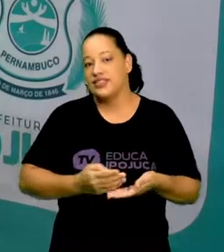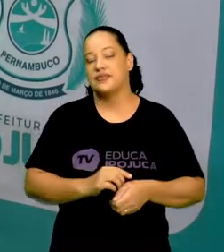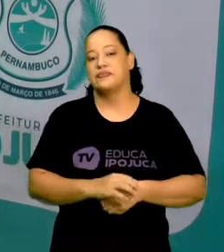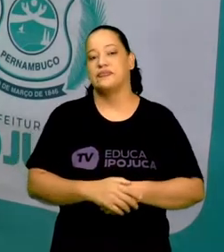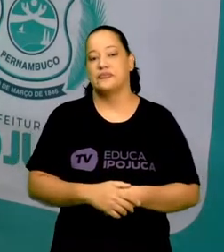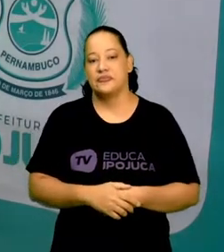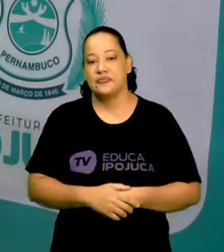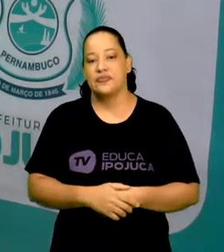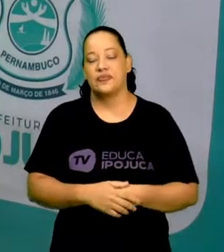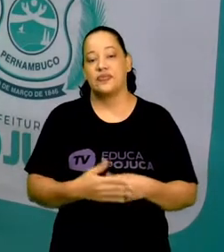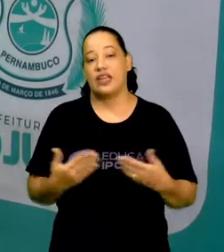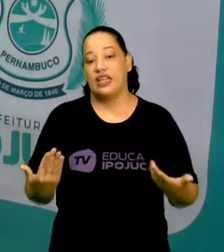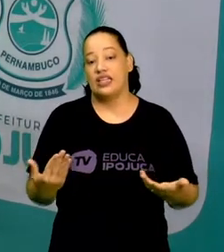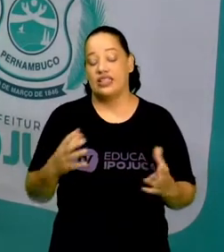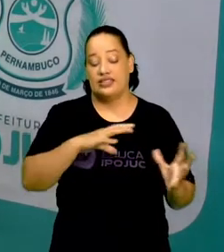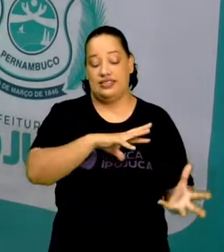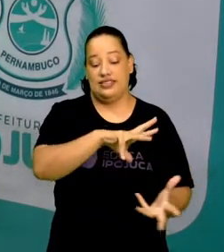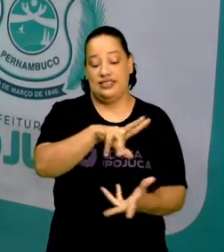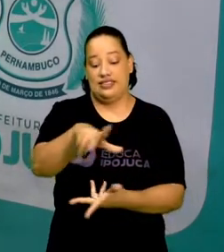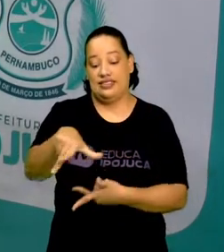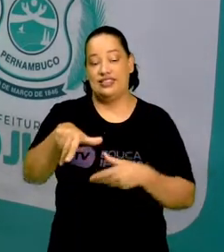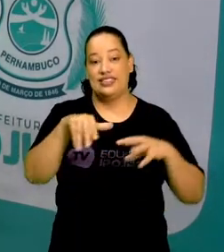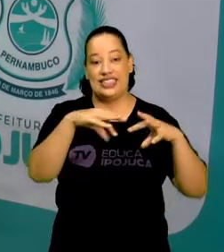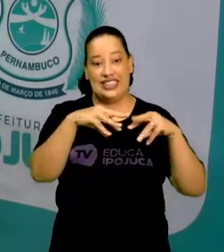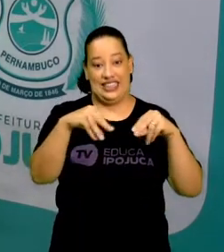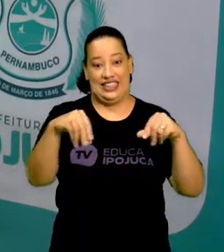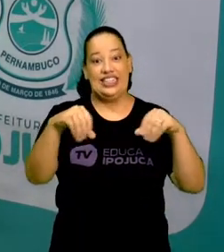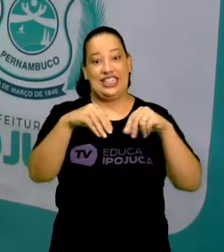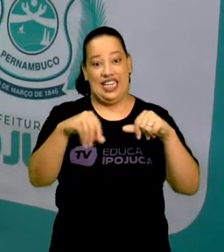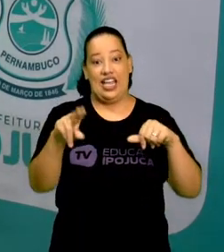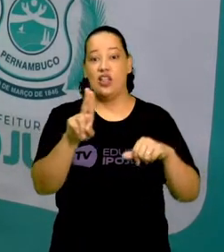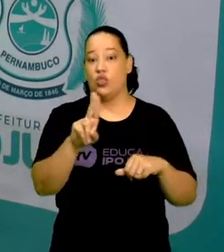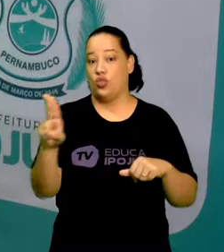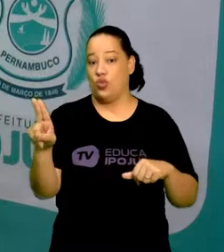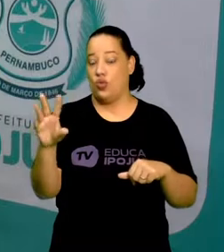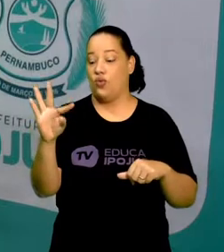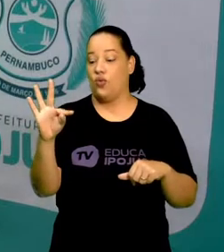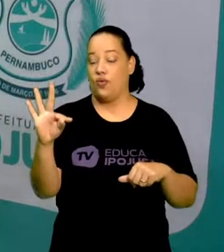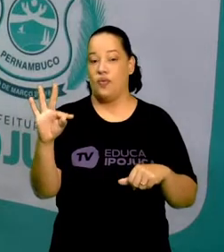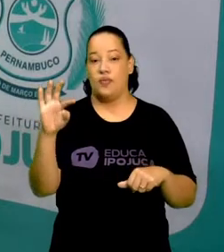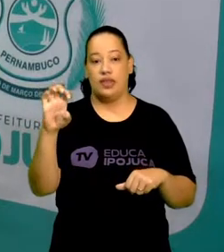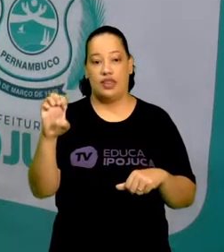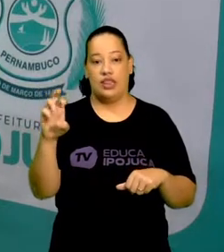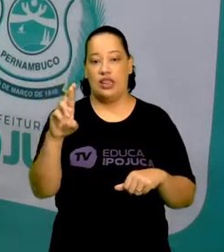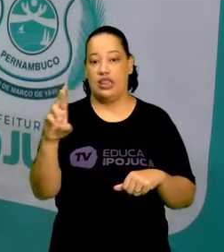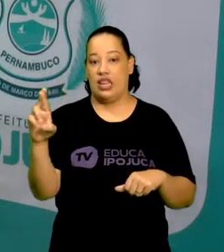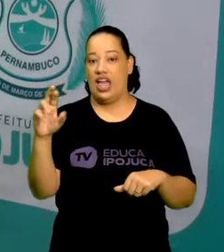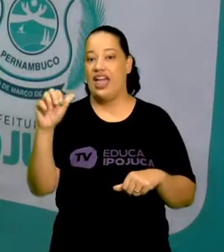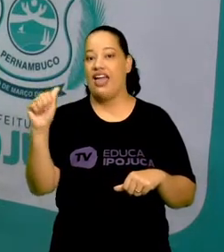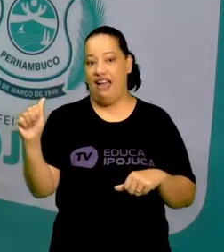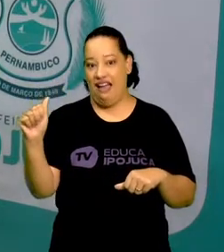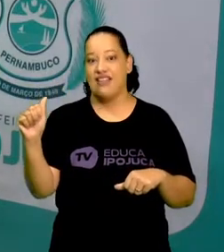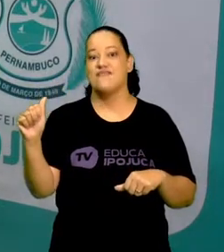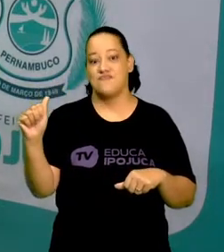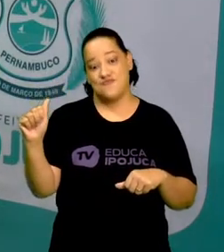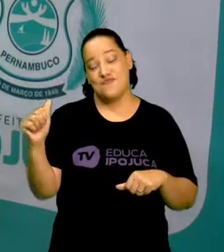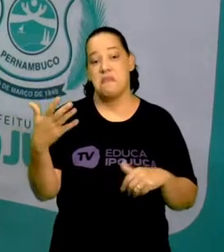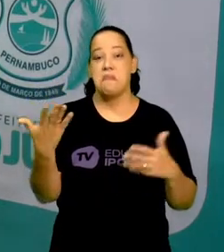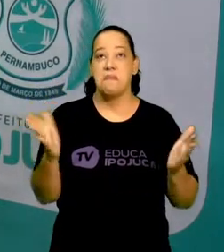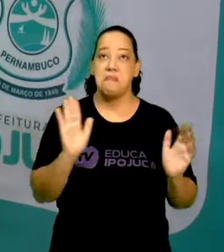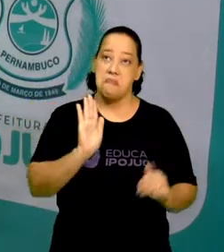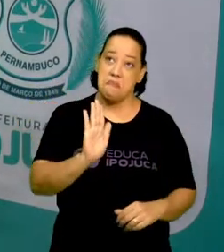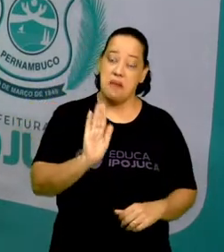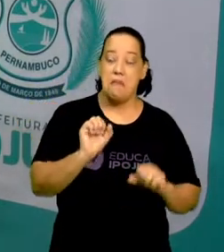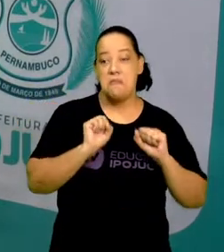E aí o nosso planeta Terra, chamado Terra, que na verdade deveria se chamar